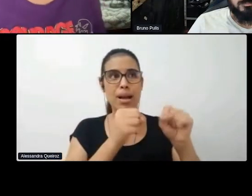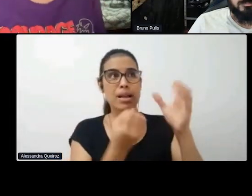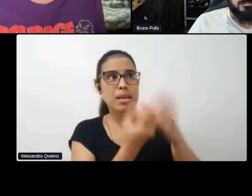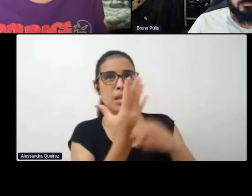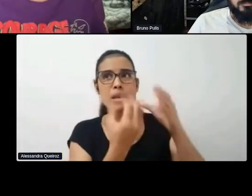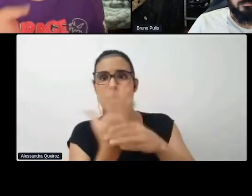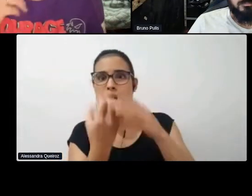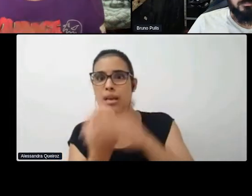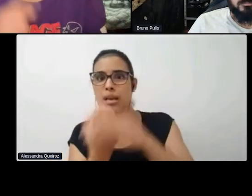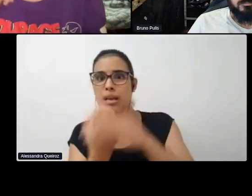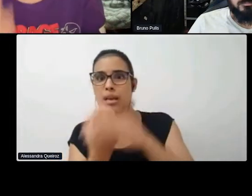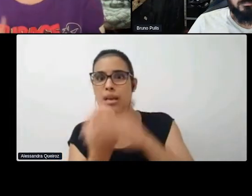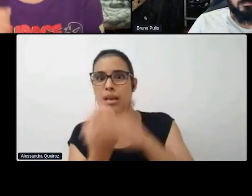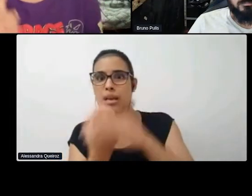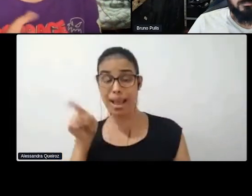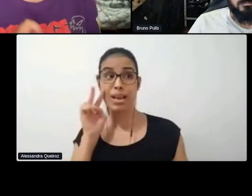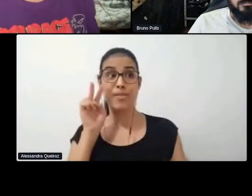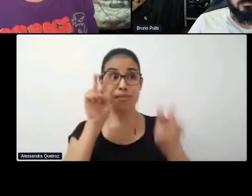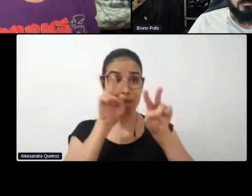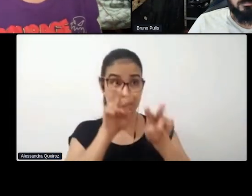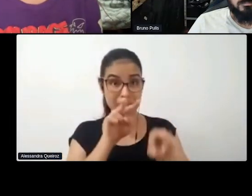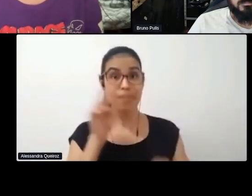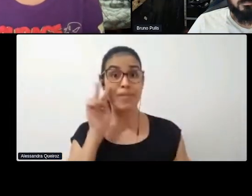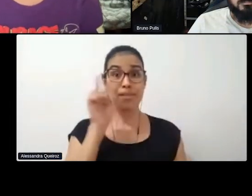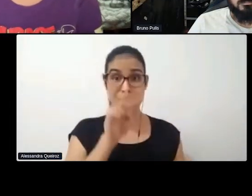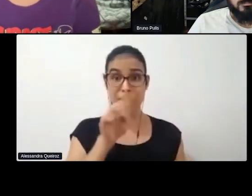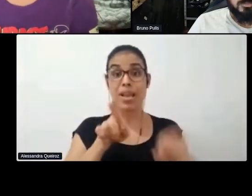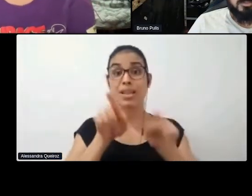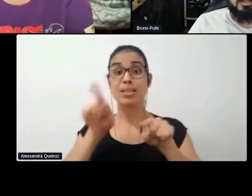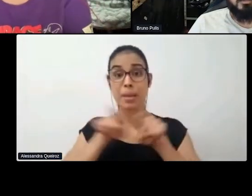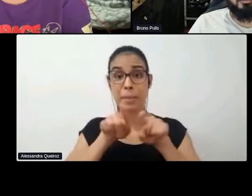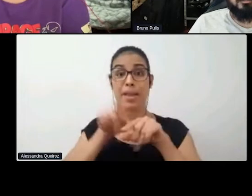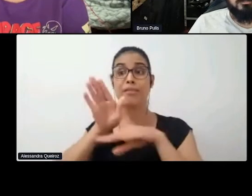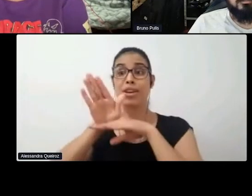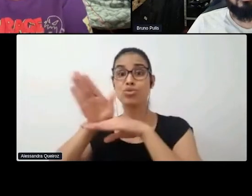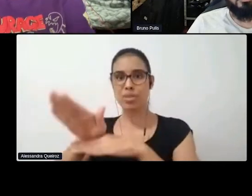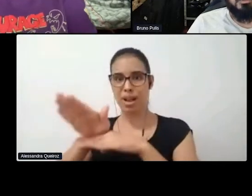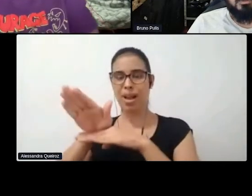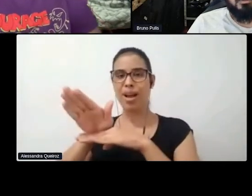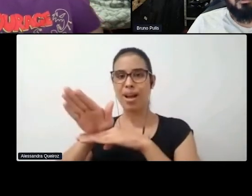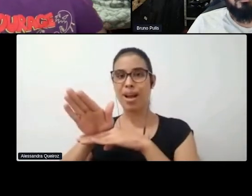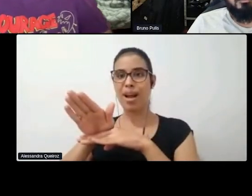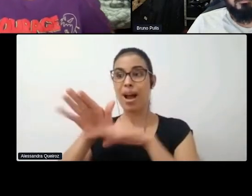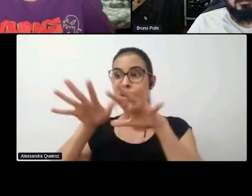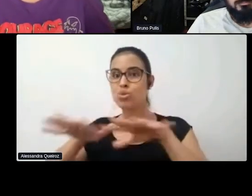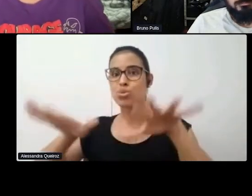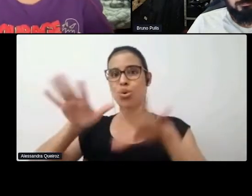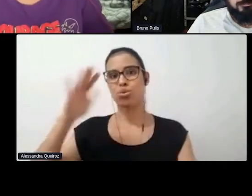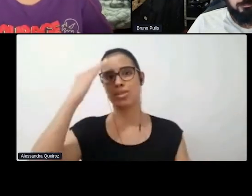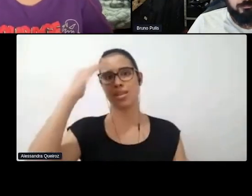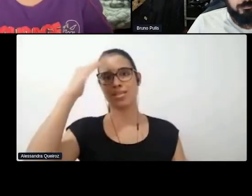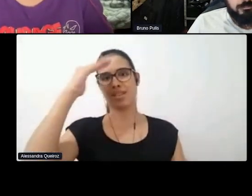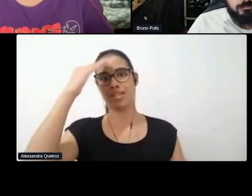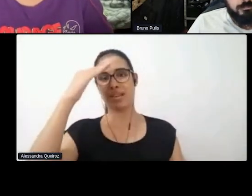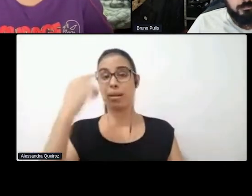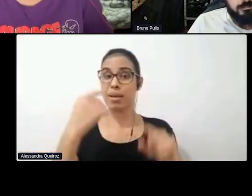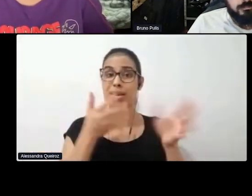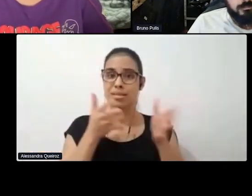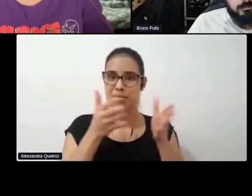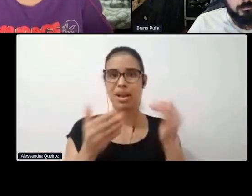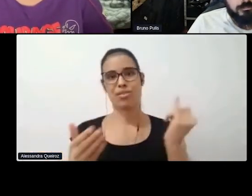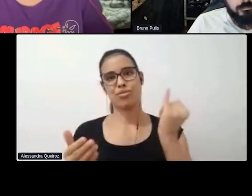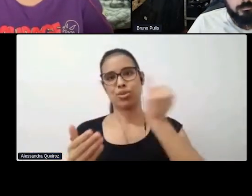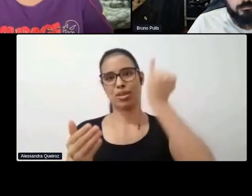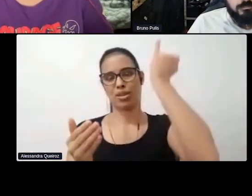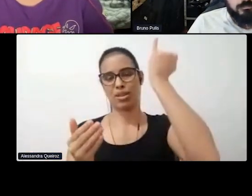estou conscientizando pessoas sobre o assunto. Exatamente. Pô, bacana. E isso